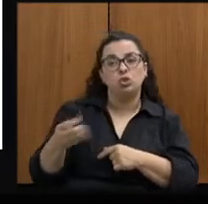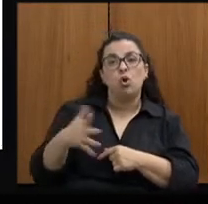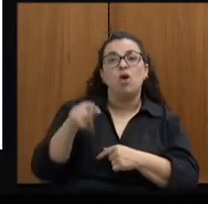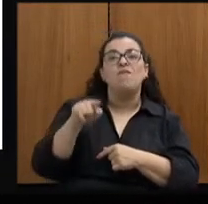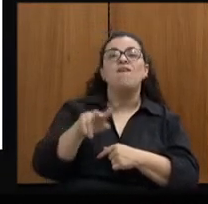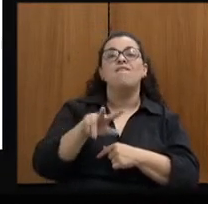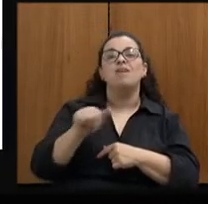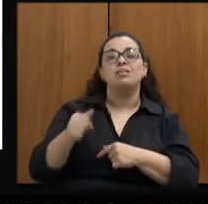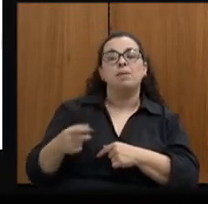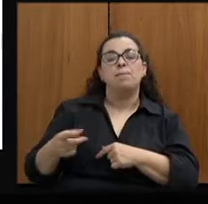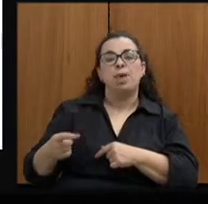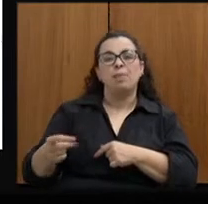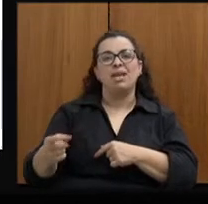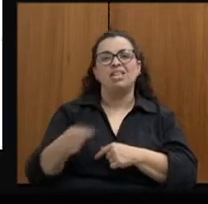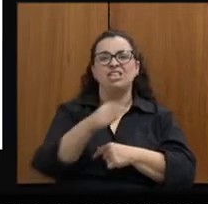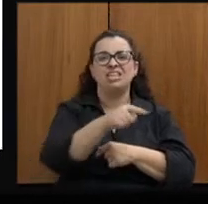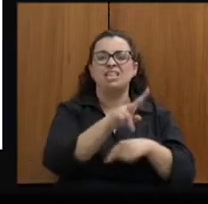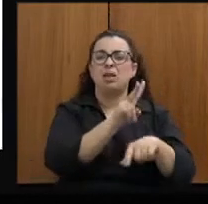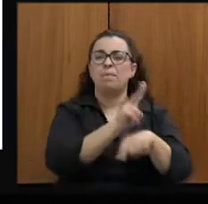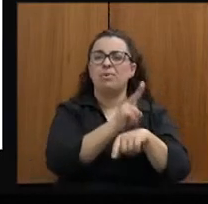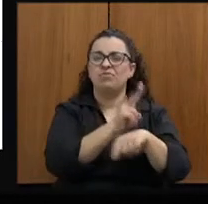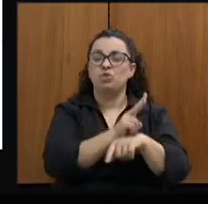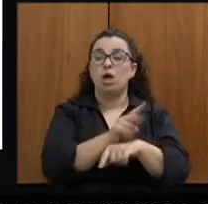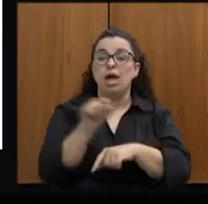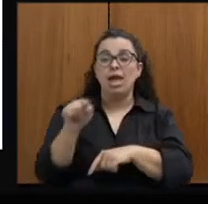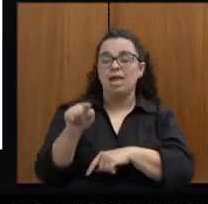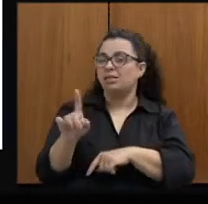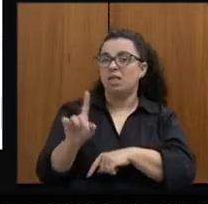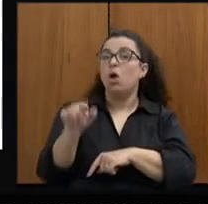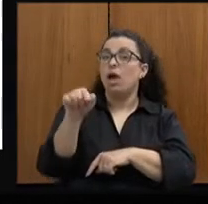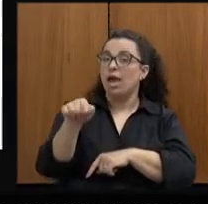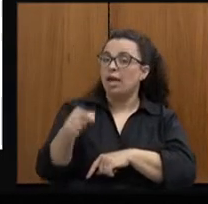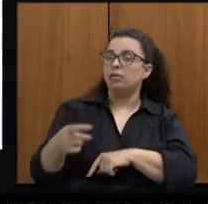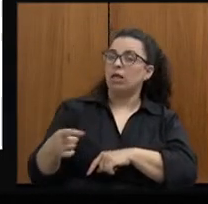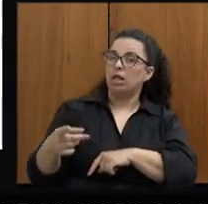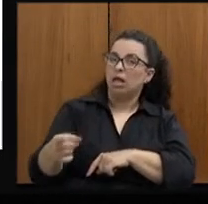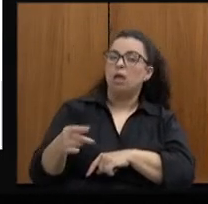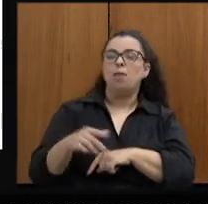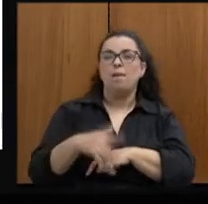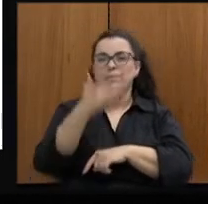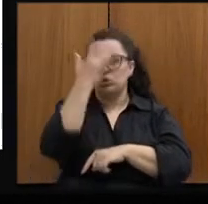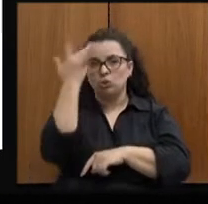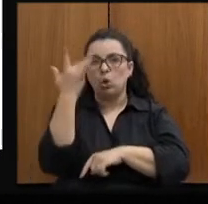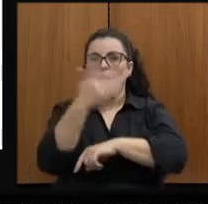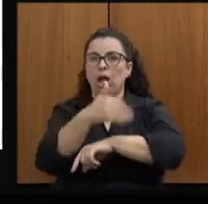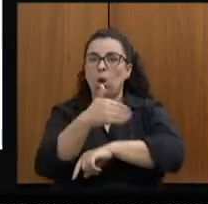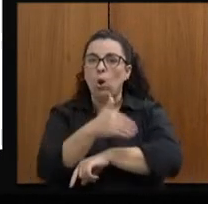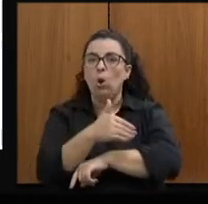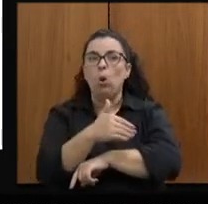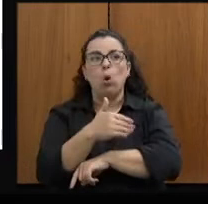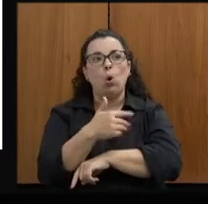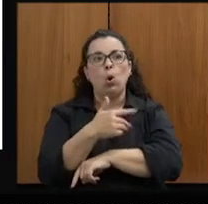para pessoas em situação de rua, acolhimento.